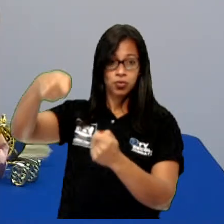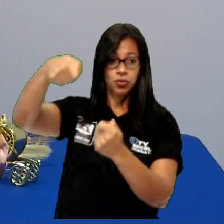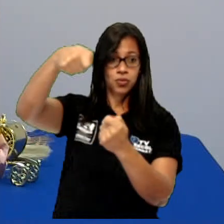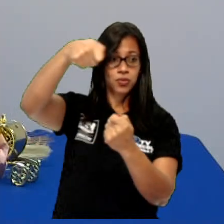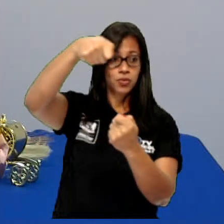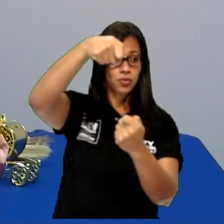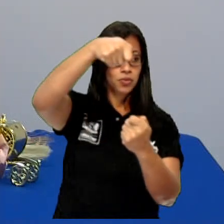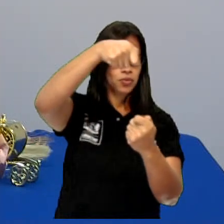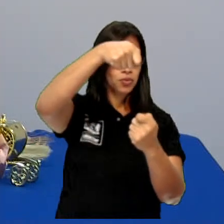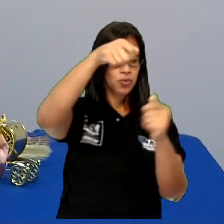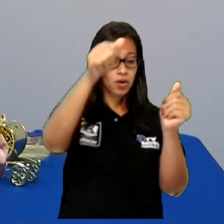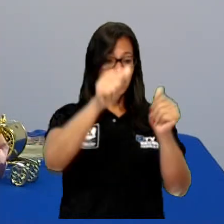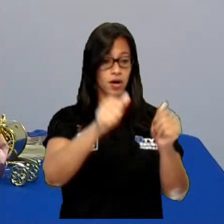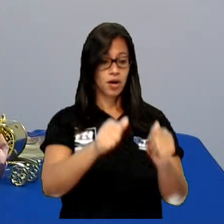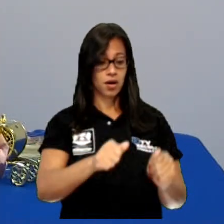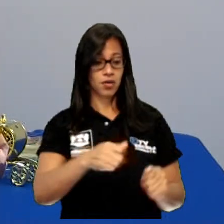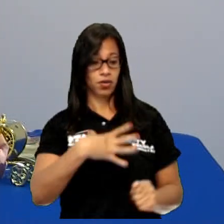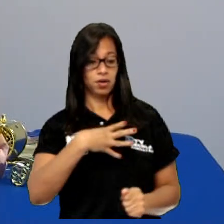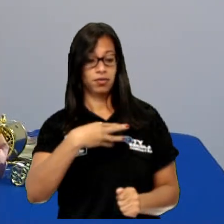filha.